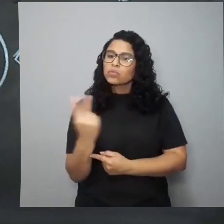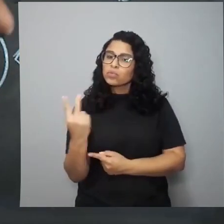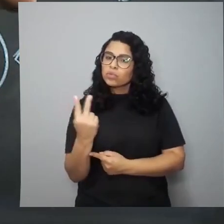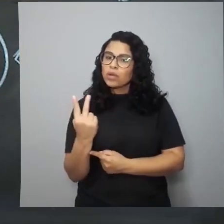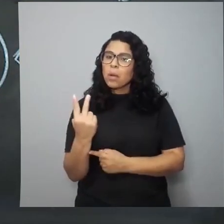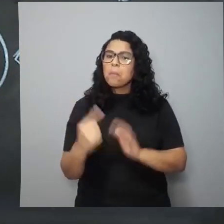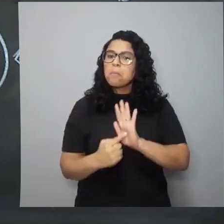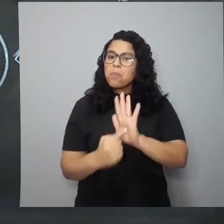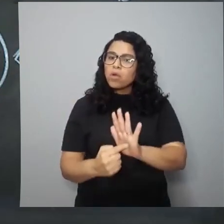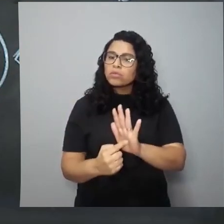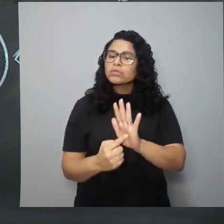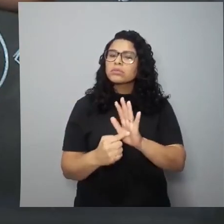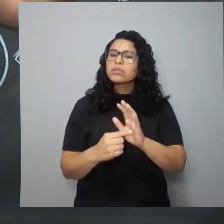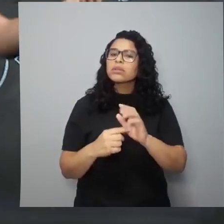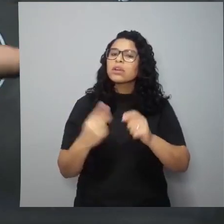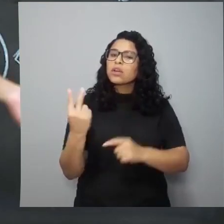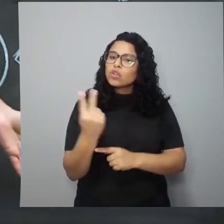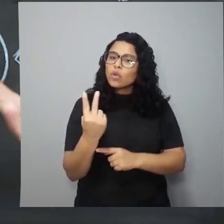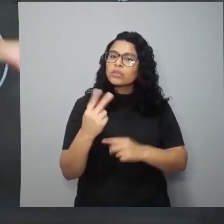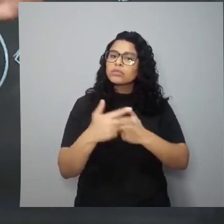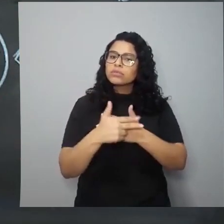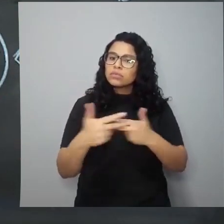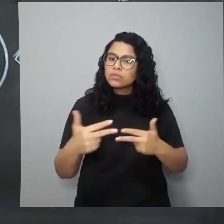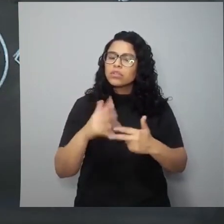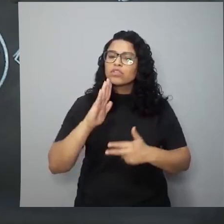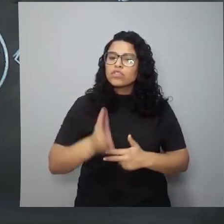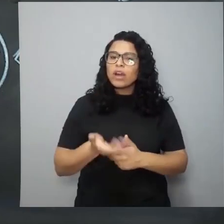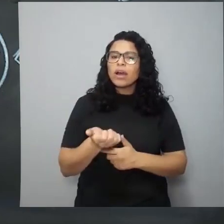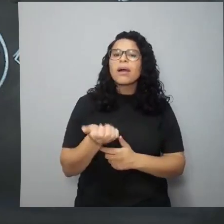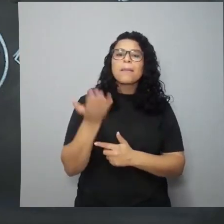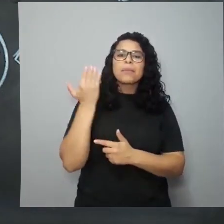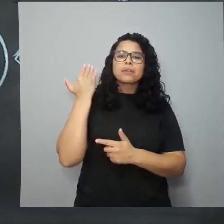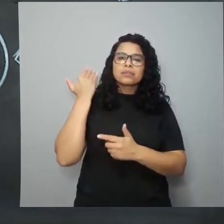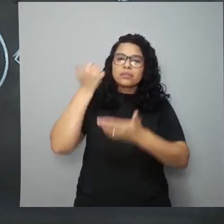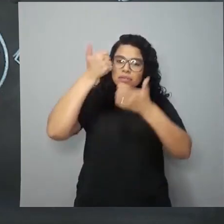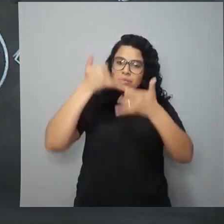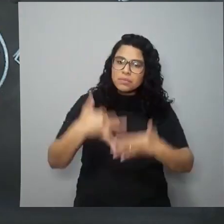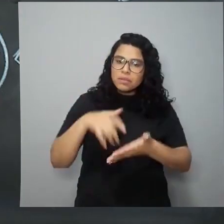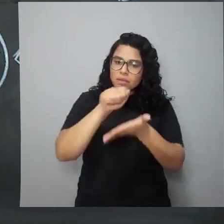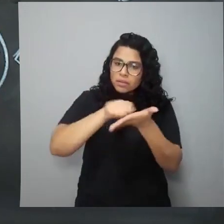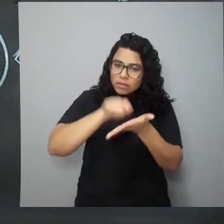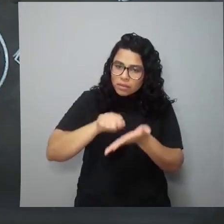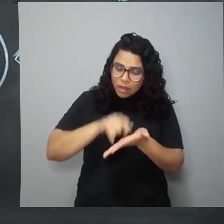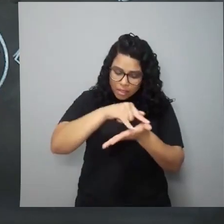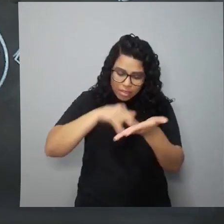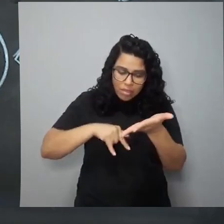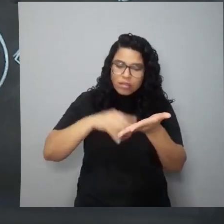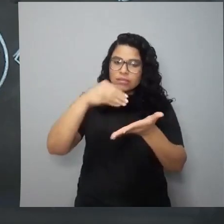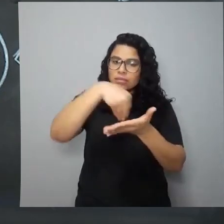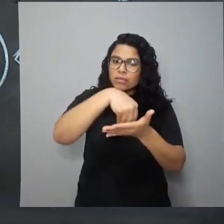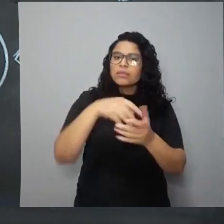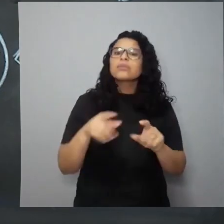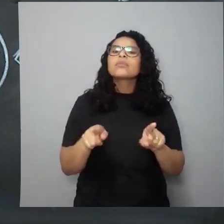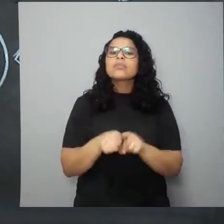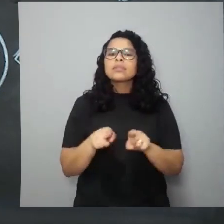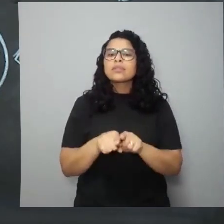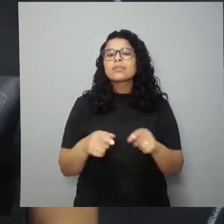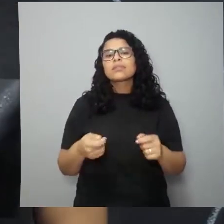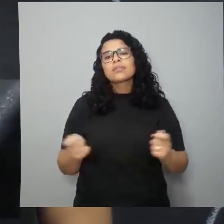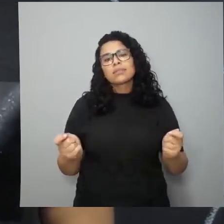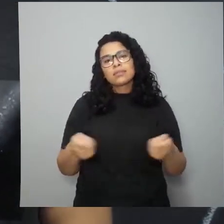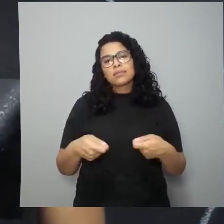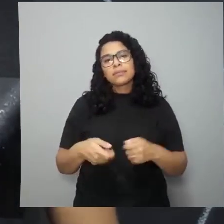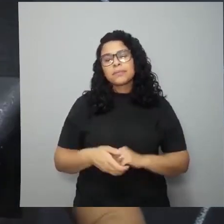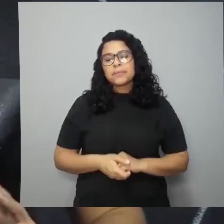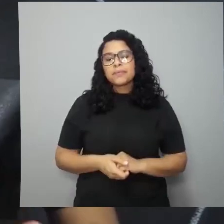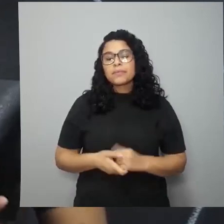essa relação, essa função referencial de se referir a algo que já foi dito no texto. Isso é muito interessante para você usar nos seus textos.